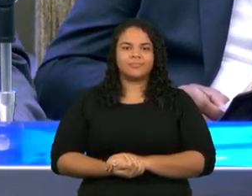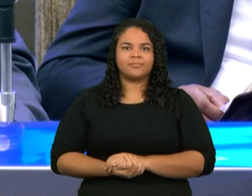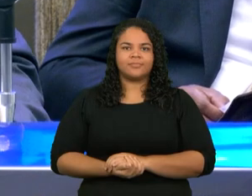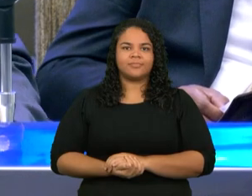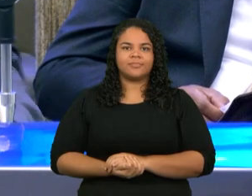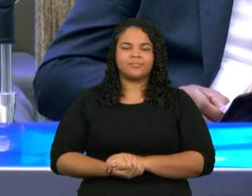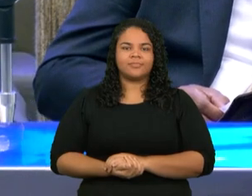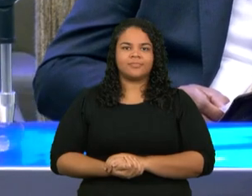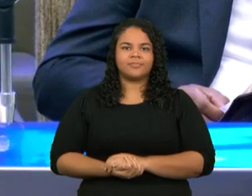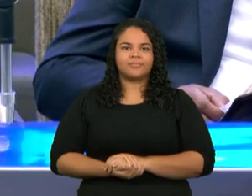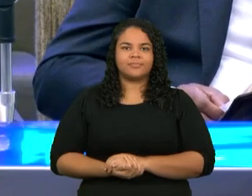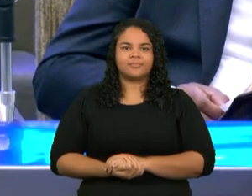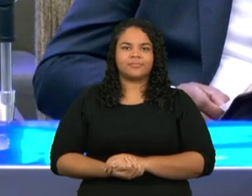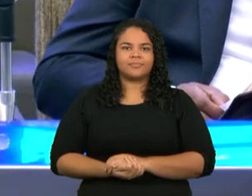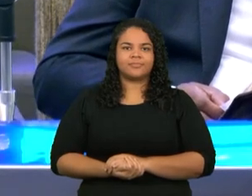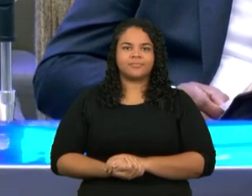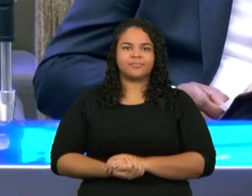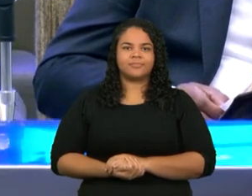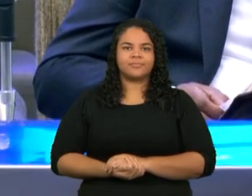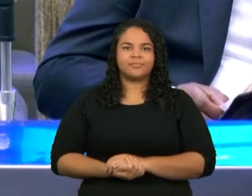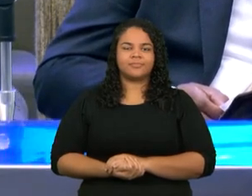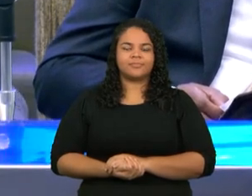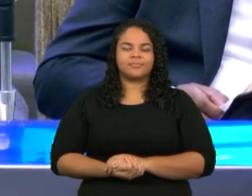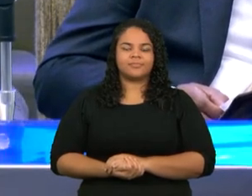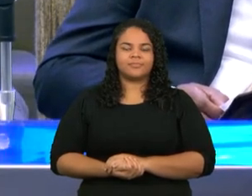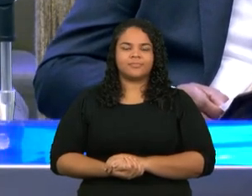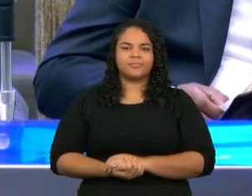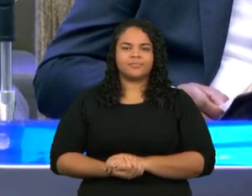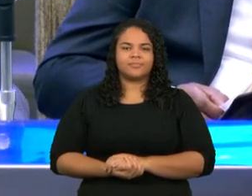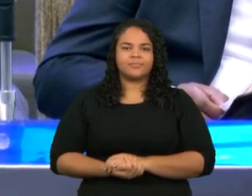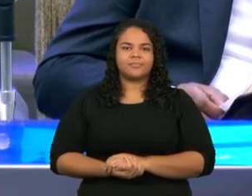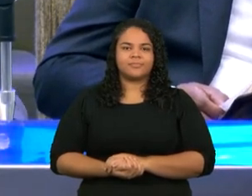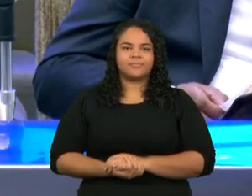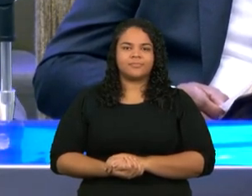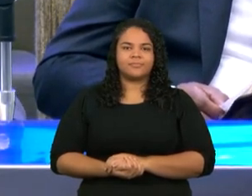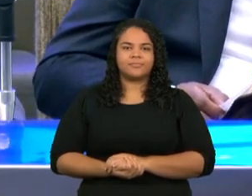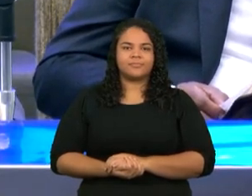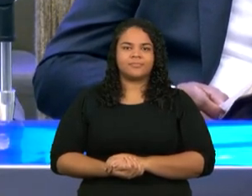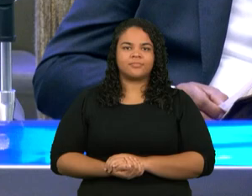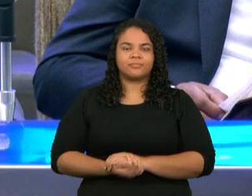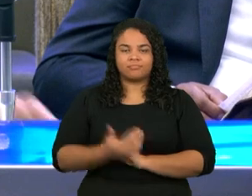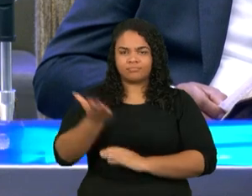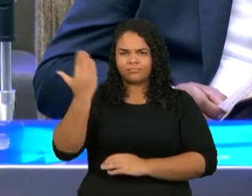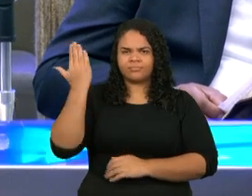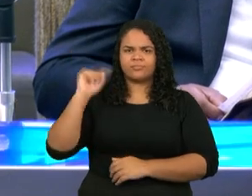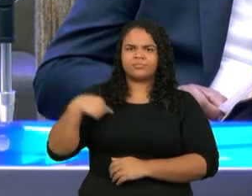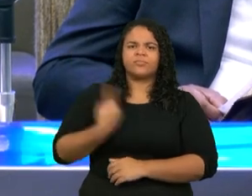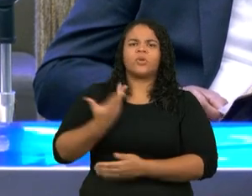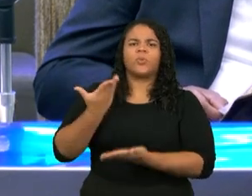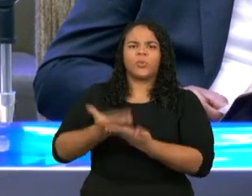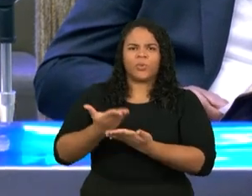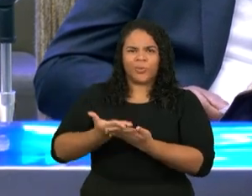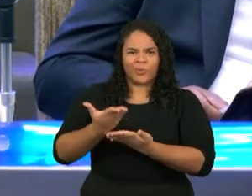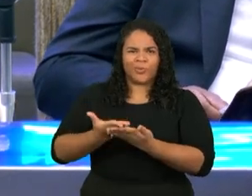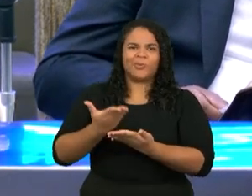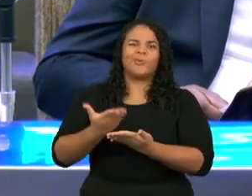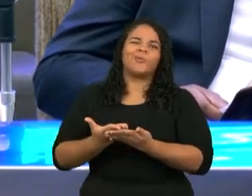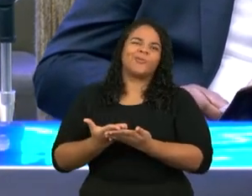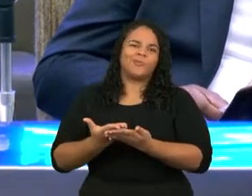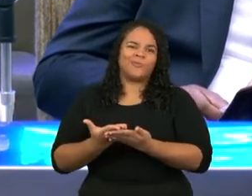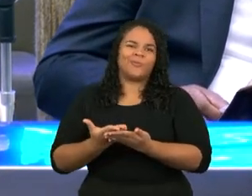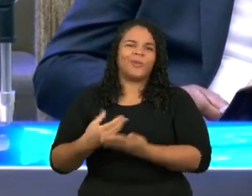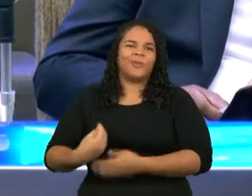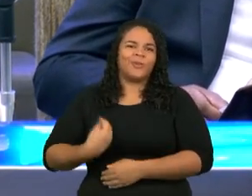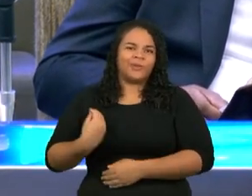Ora nós falamos aqui de dois homens Abraão e Ló um velando a porta da cidade e